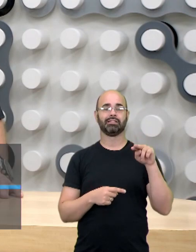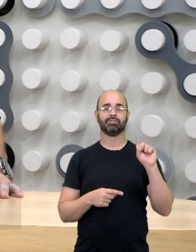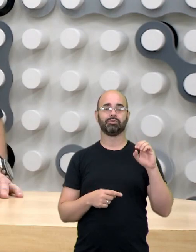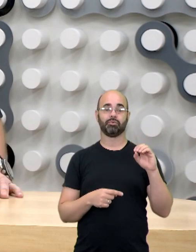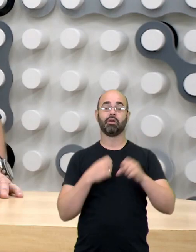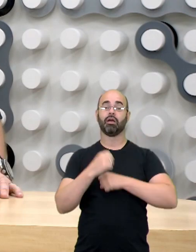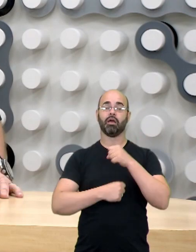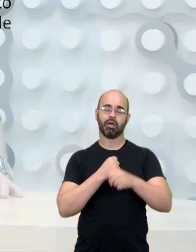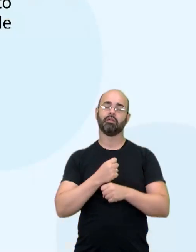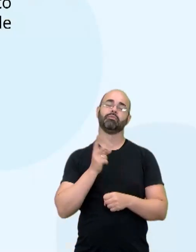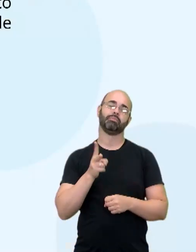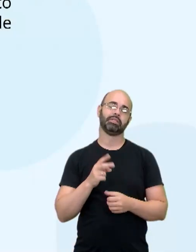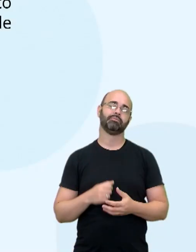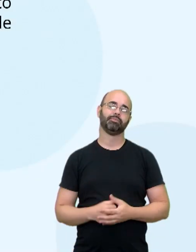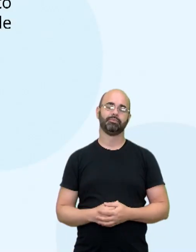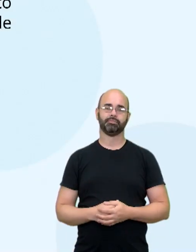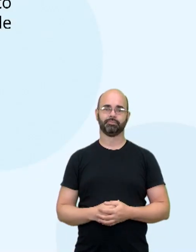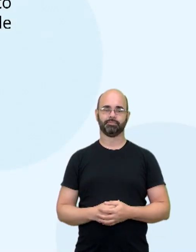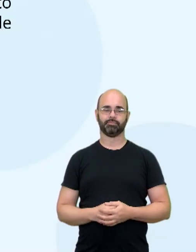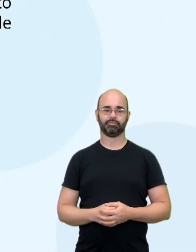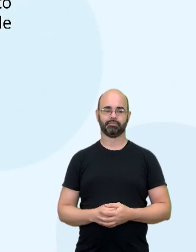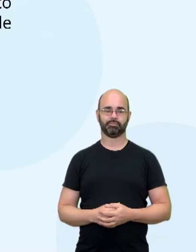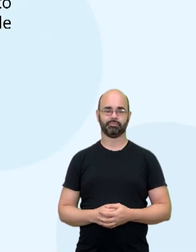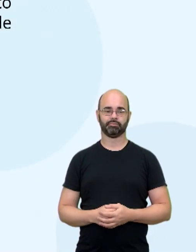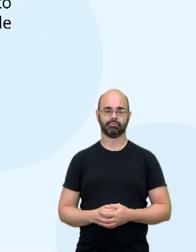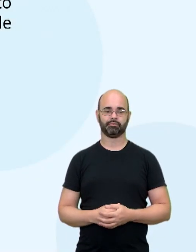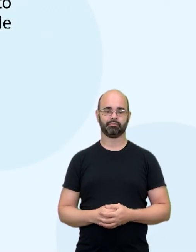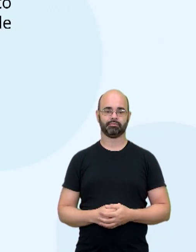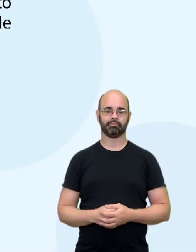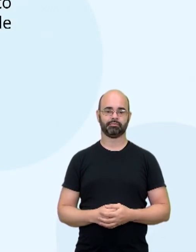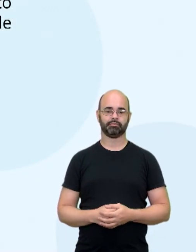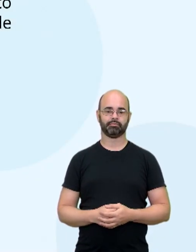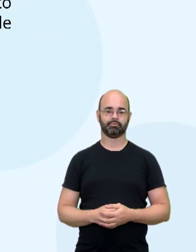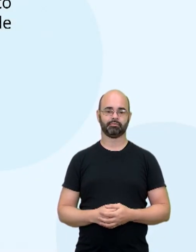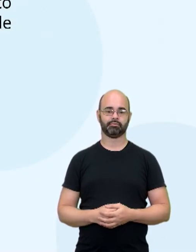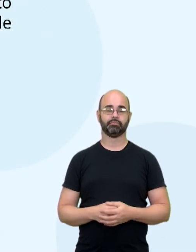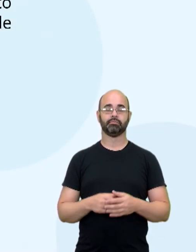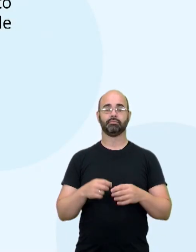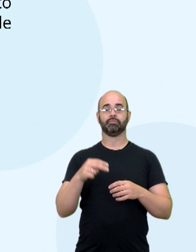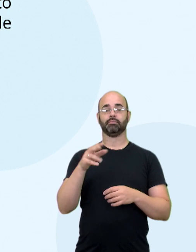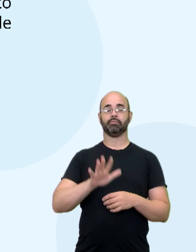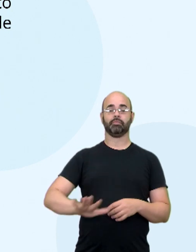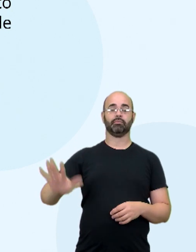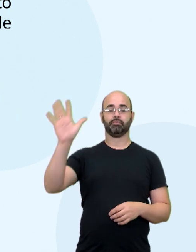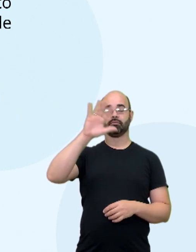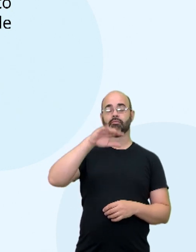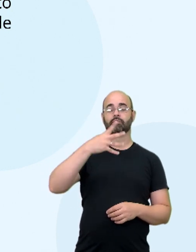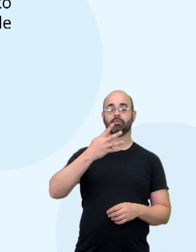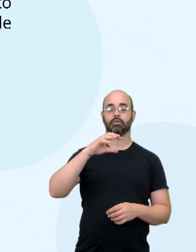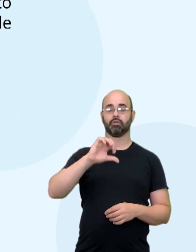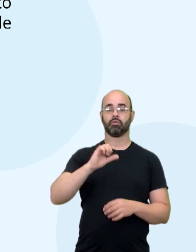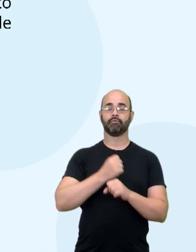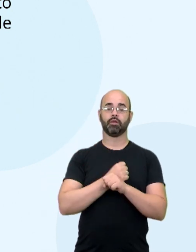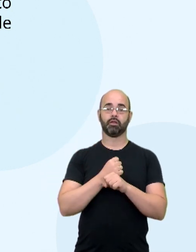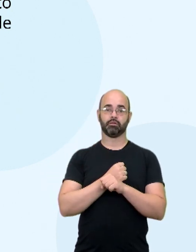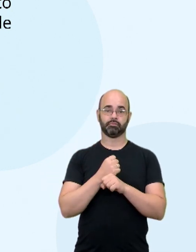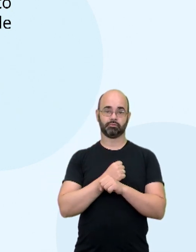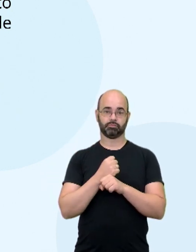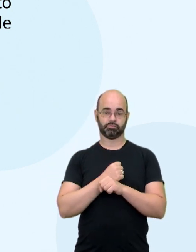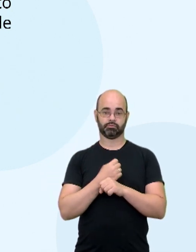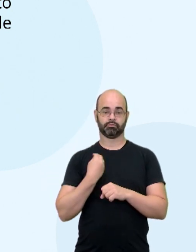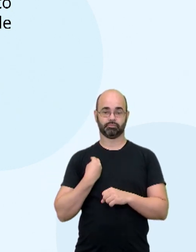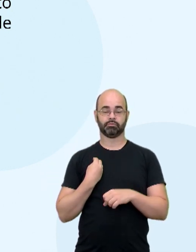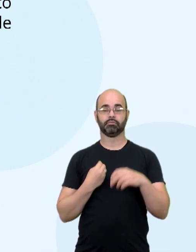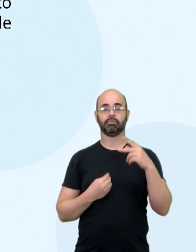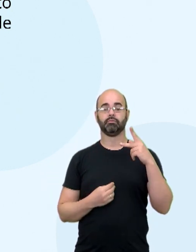tela, e aí nós temos aí, ó, a pesquisa nacional no decorrer dos 49 anos de sua existência. A PNAD